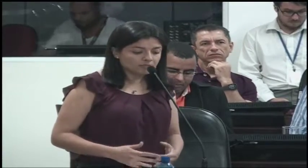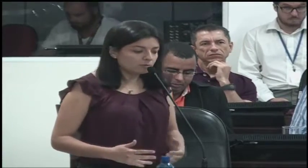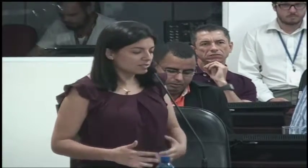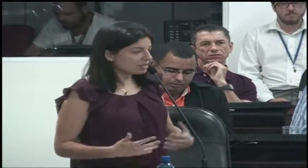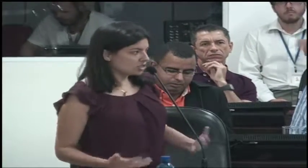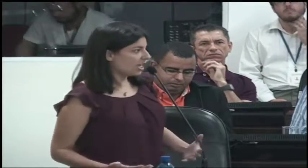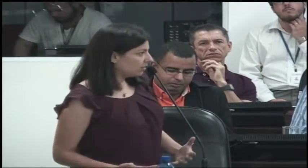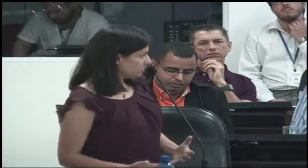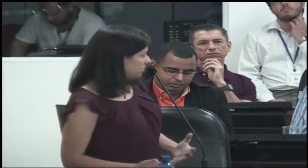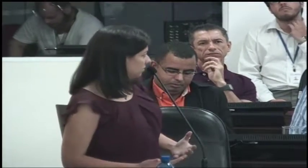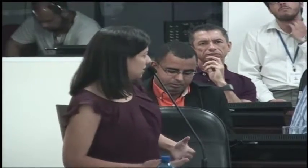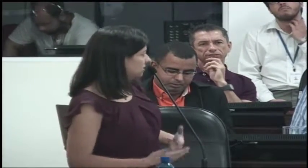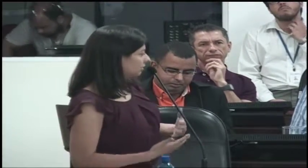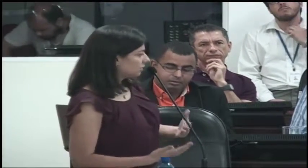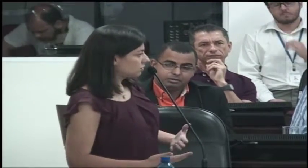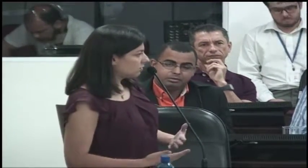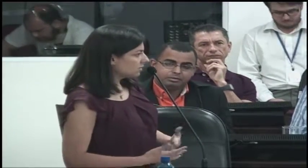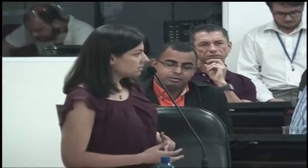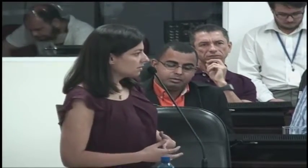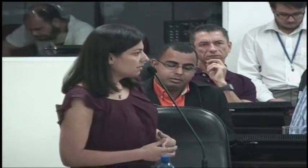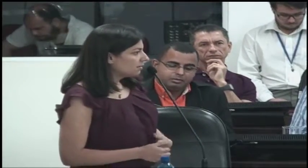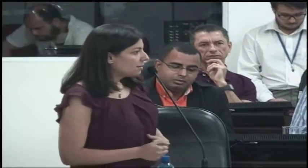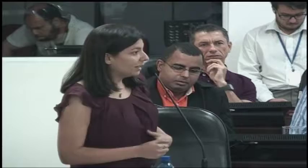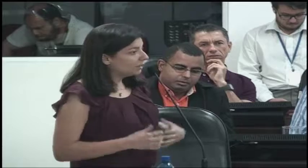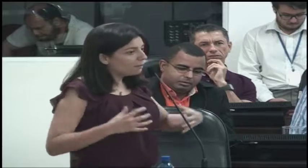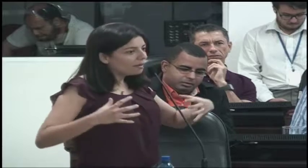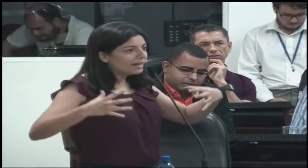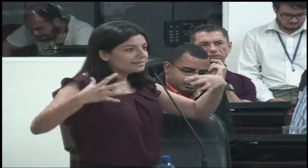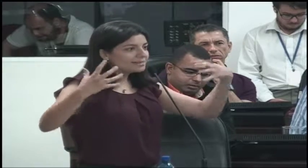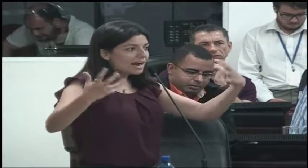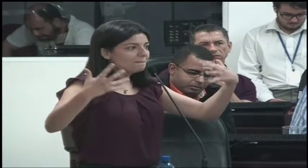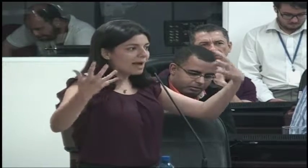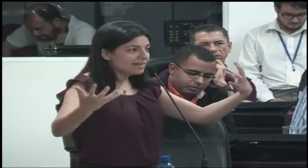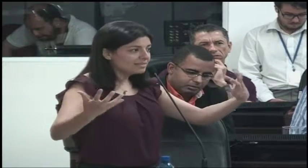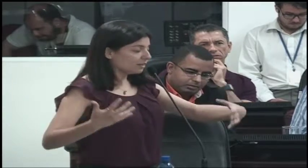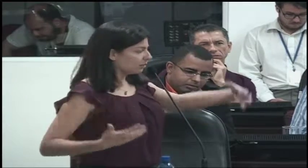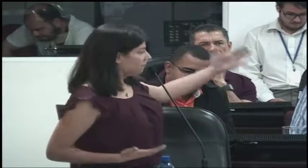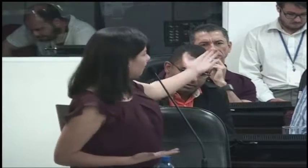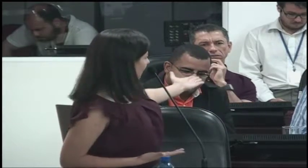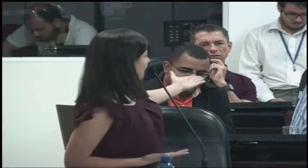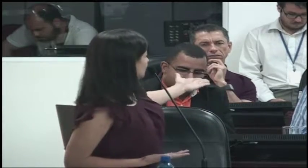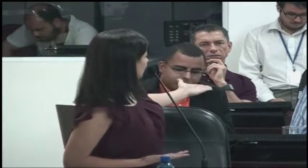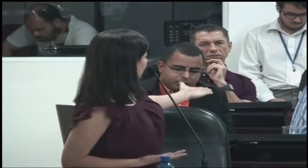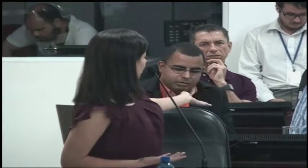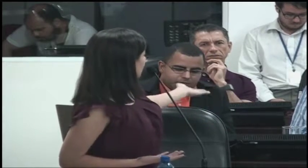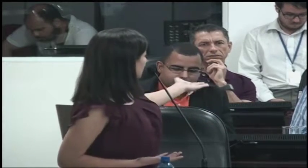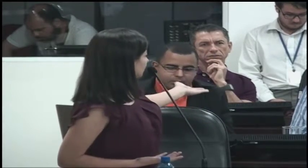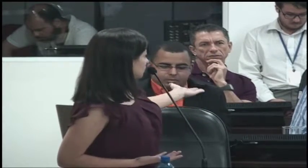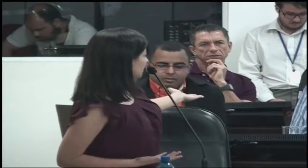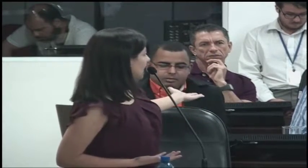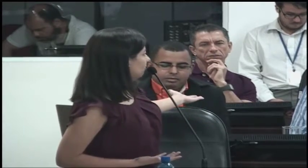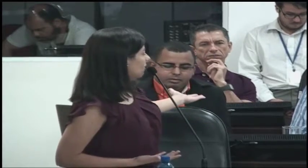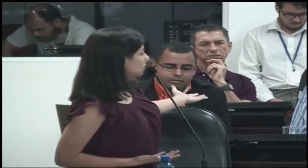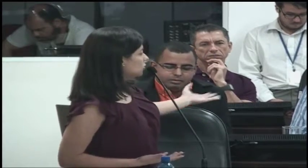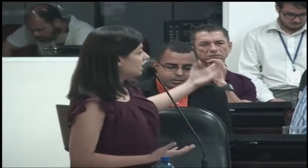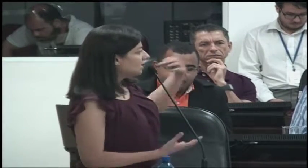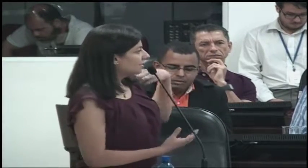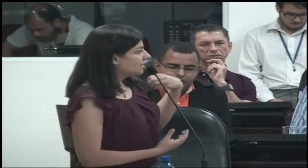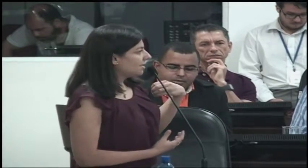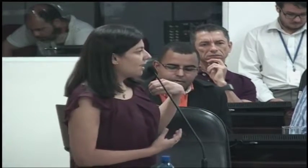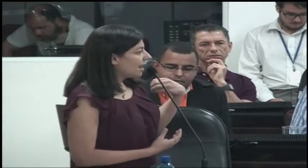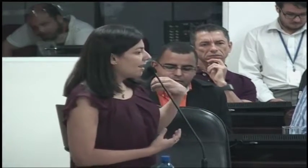que não cometamos exageros e exaltações, para não polarizar mais. Inclusive, falei isso com o vereador Lemão da Jeová Rafa